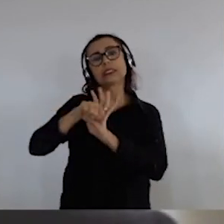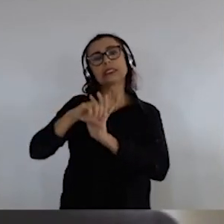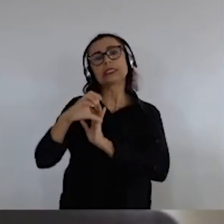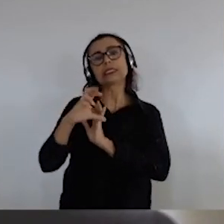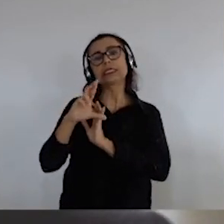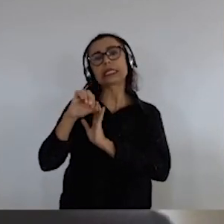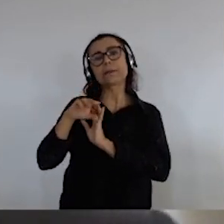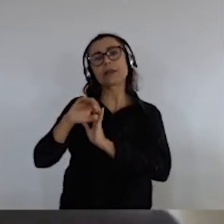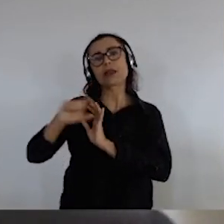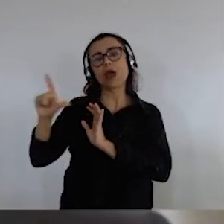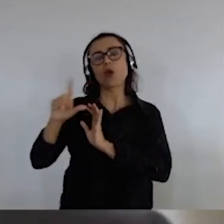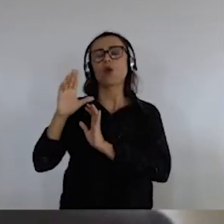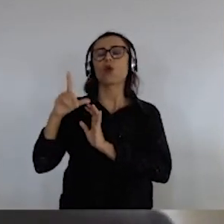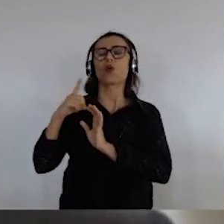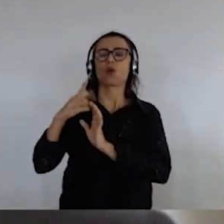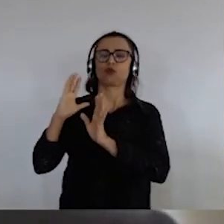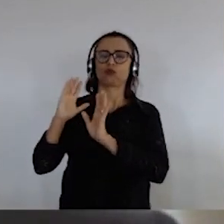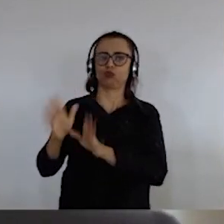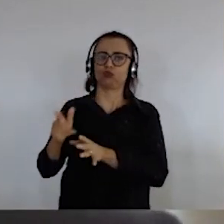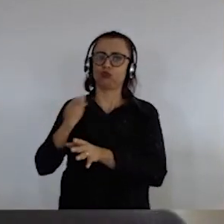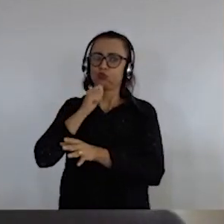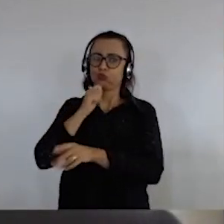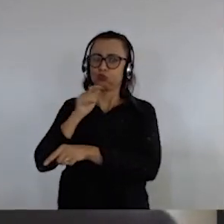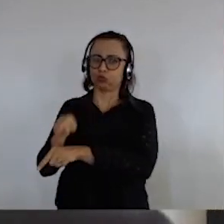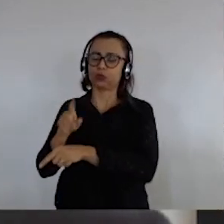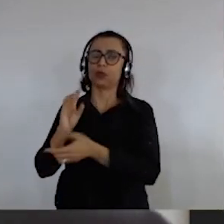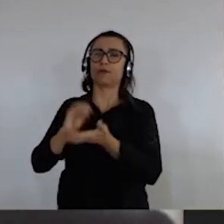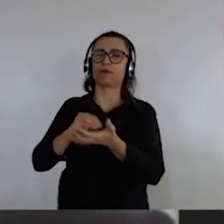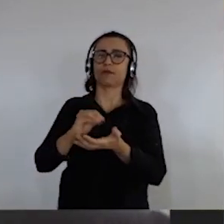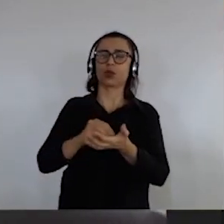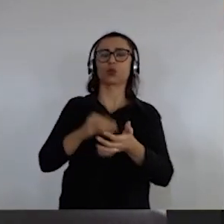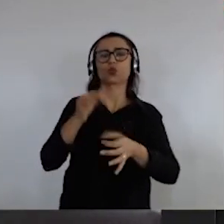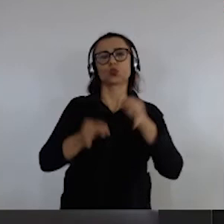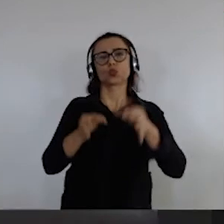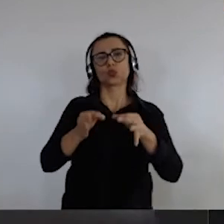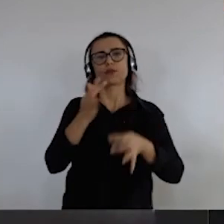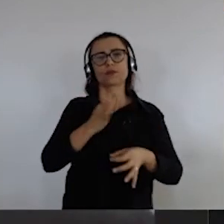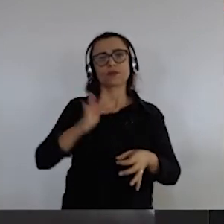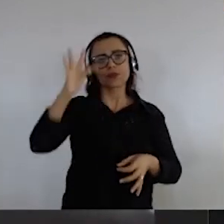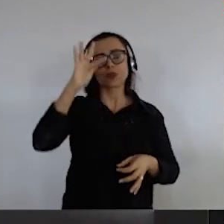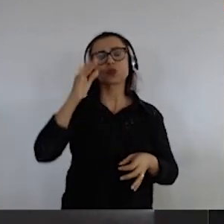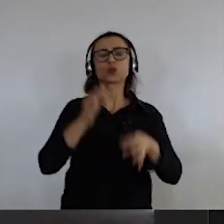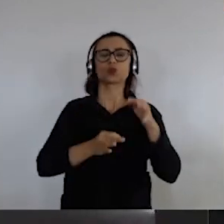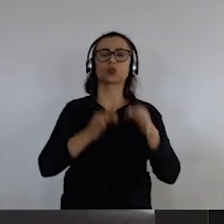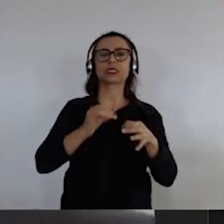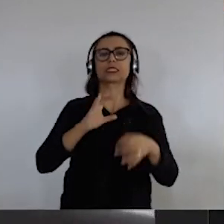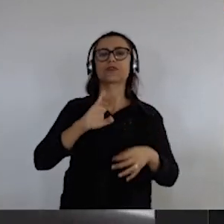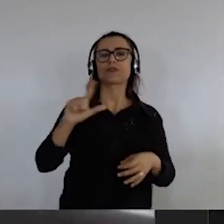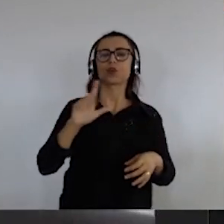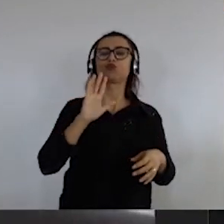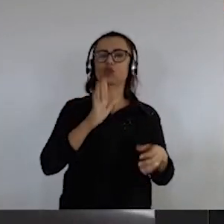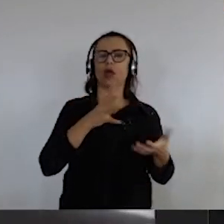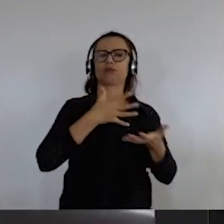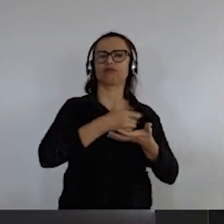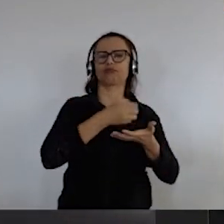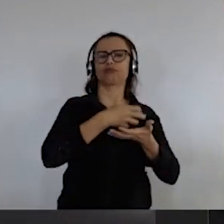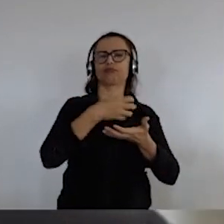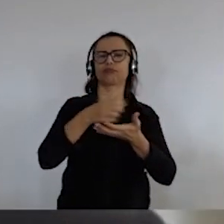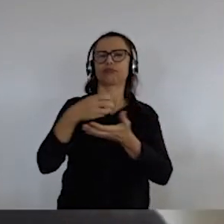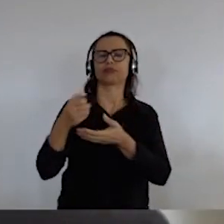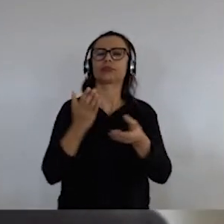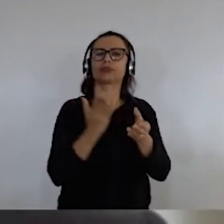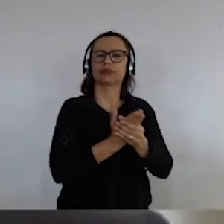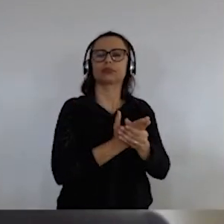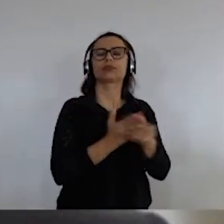a Justiça Federal e do Trabalho e toda a Justiça Civil já vinha sendo